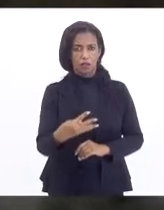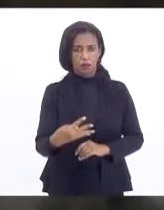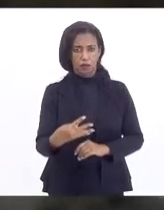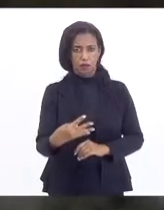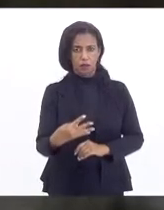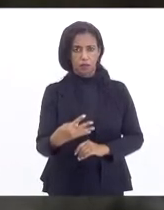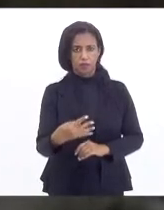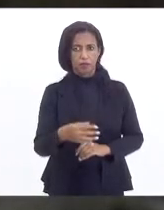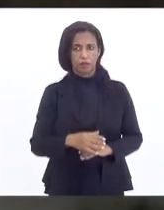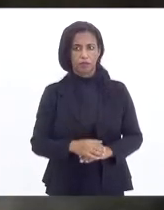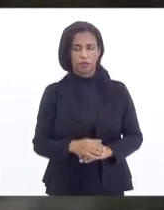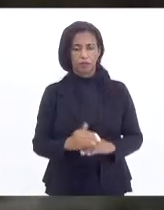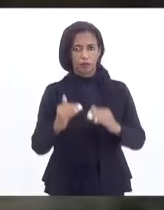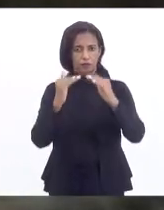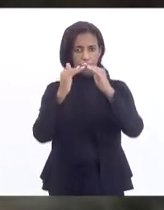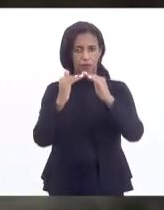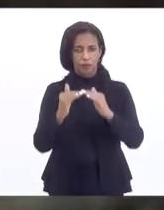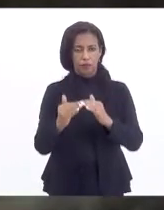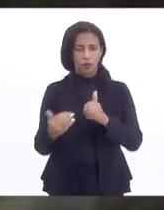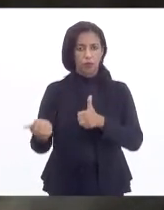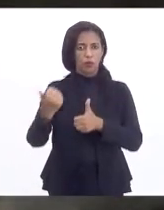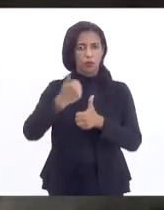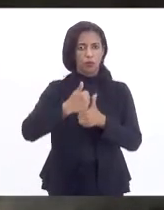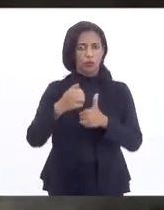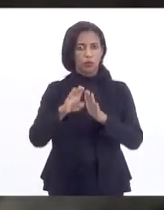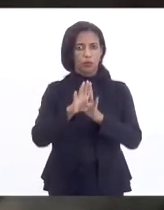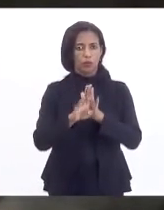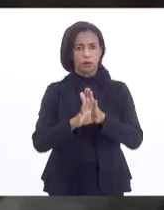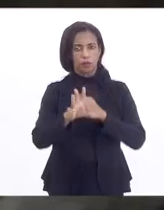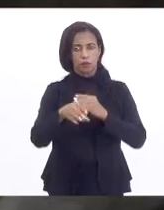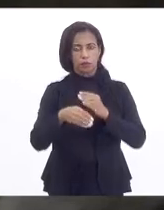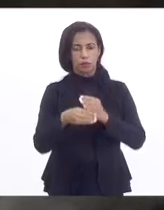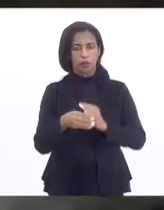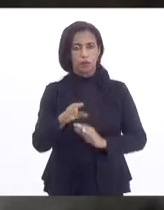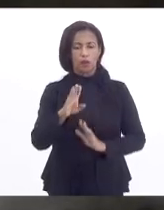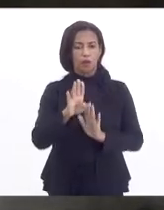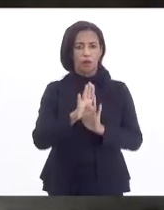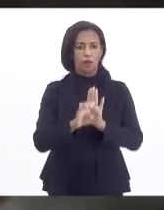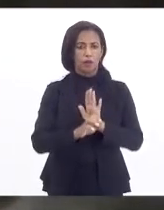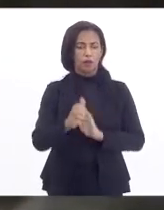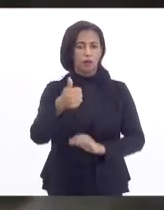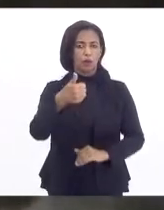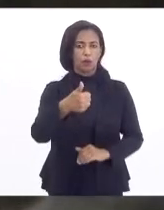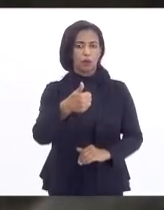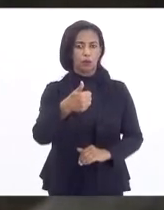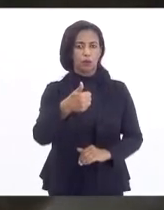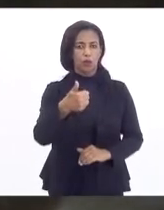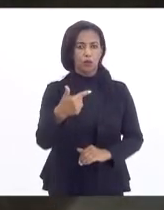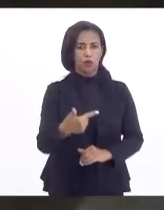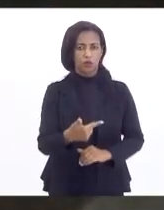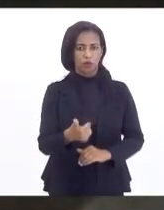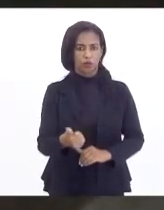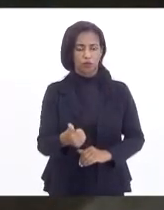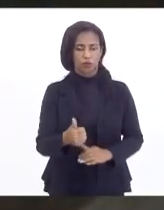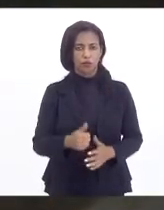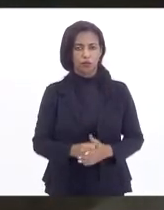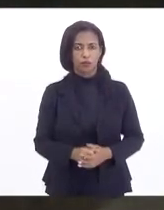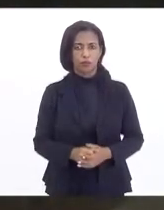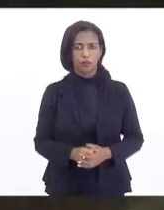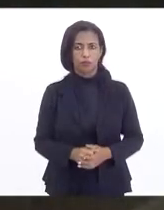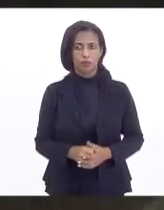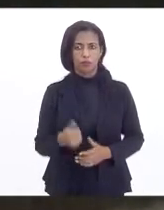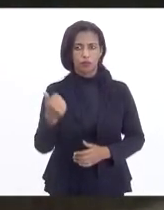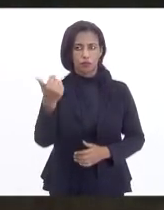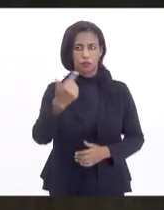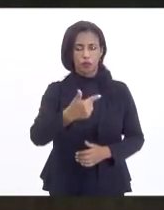34. Favorável com subemenda aglutinativa às emendas 1 e 21.